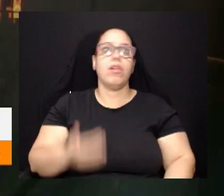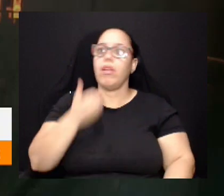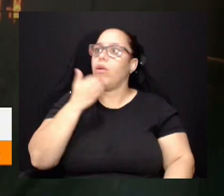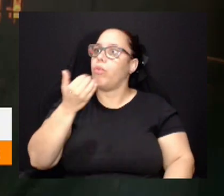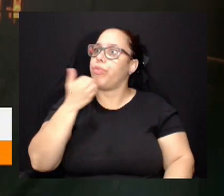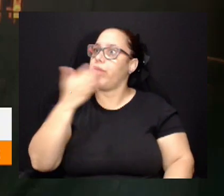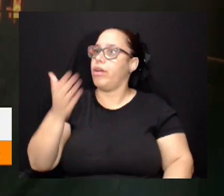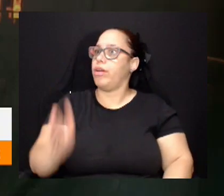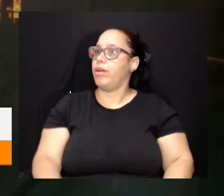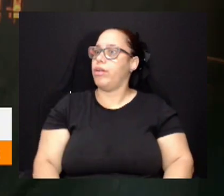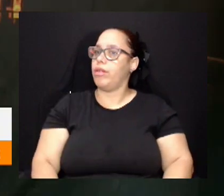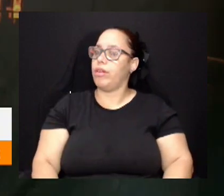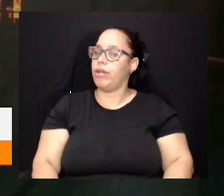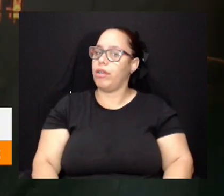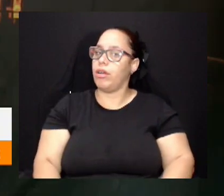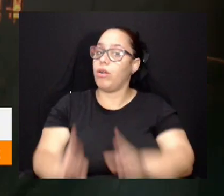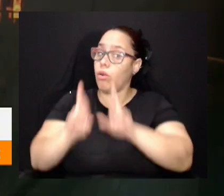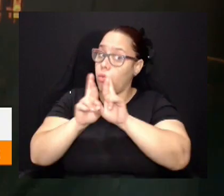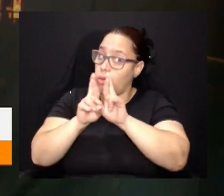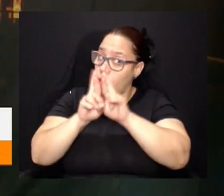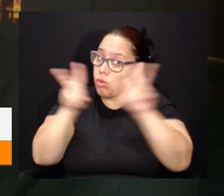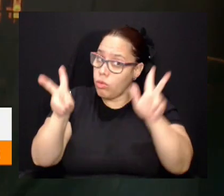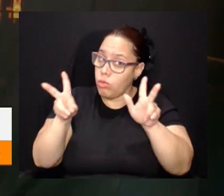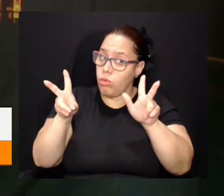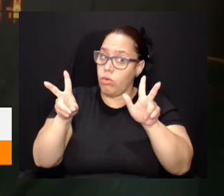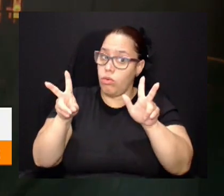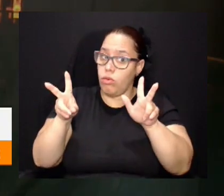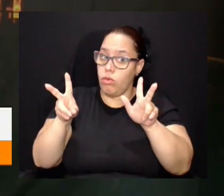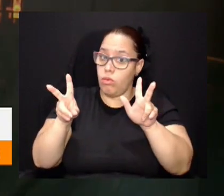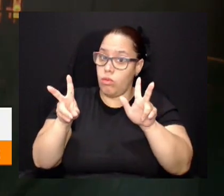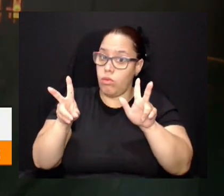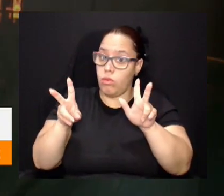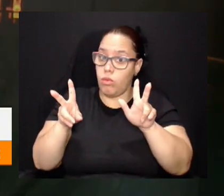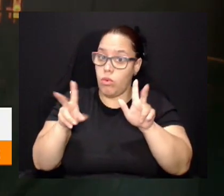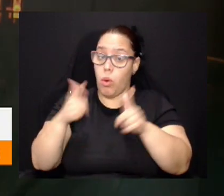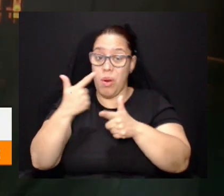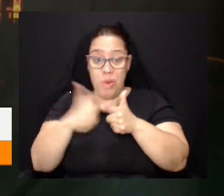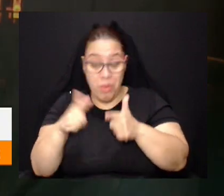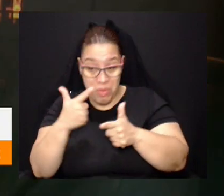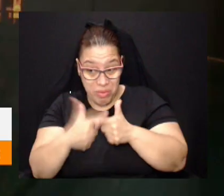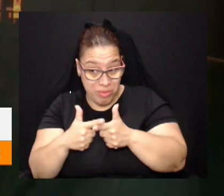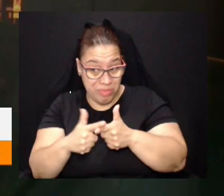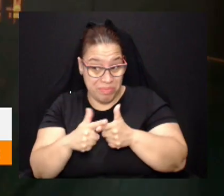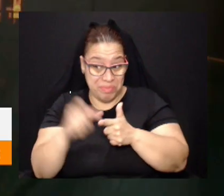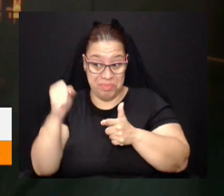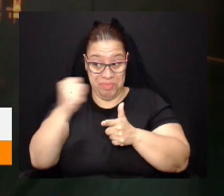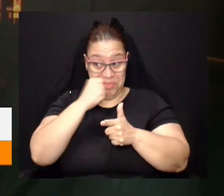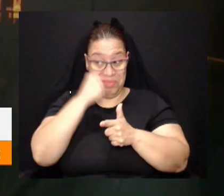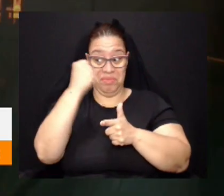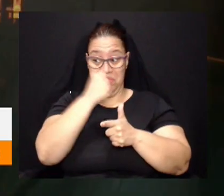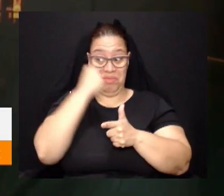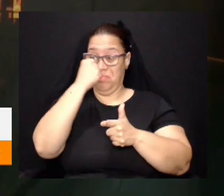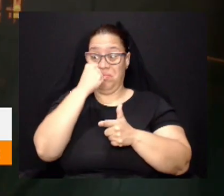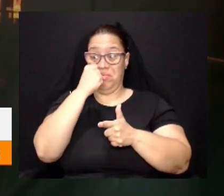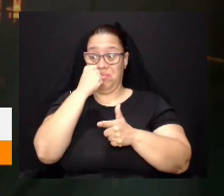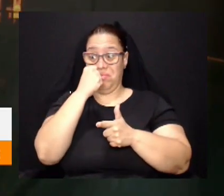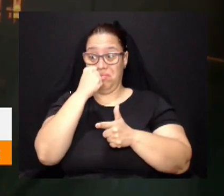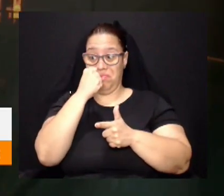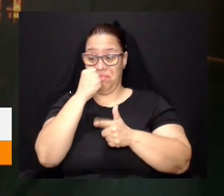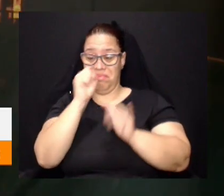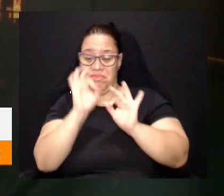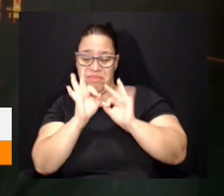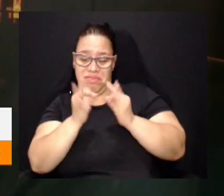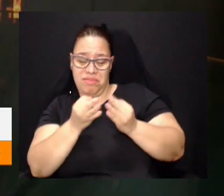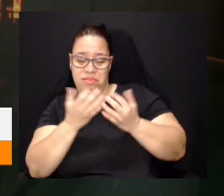gente diferencia uma crise, né, de um simples desgaste